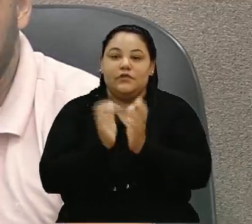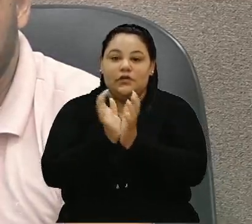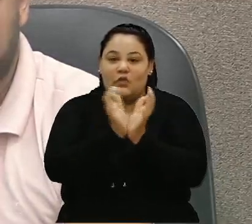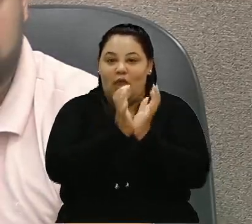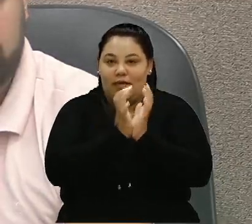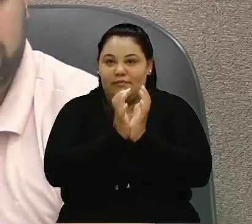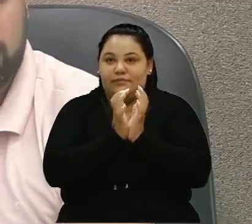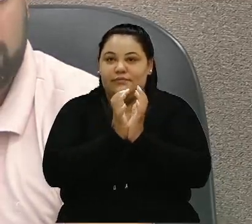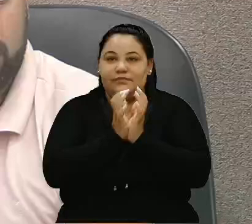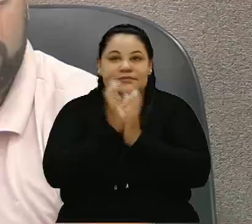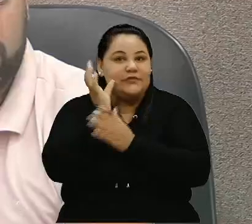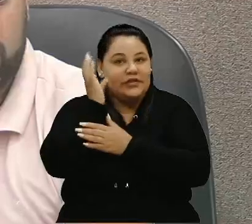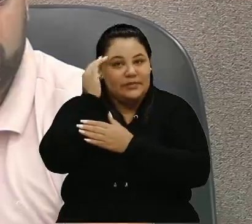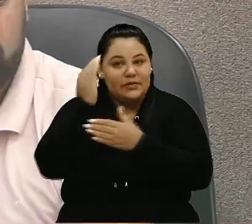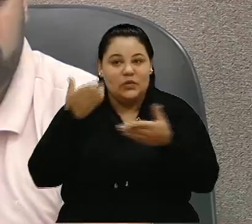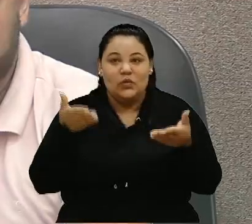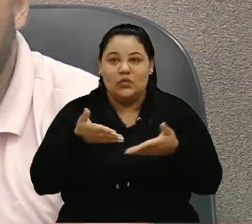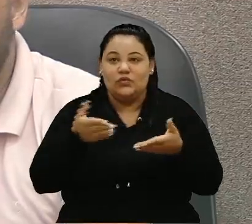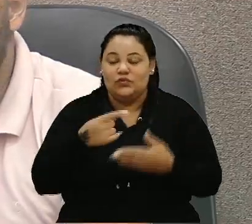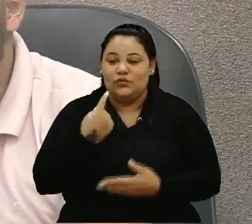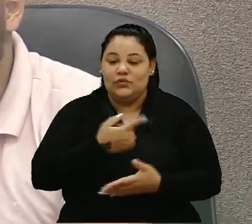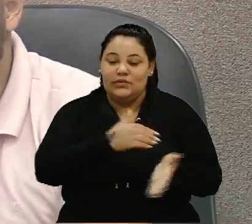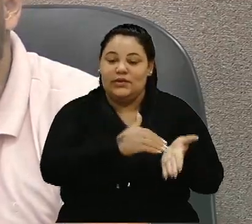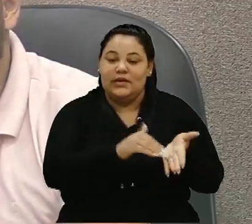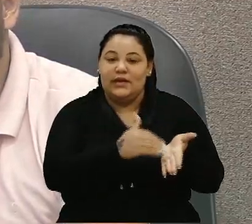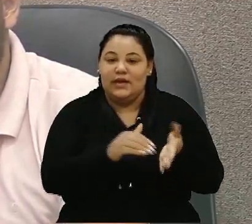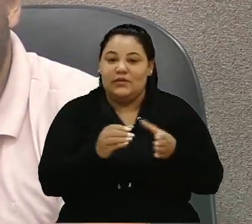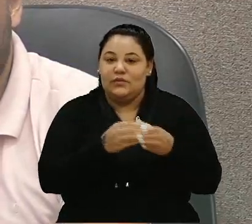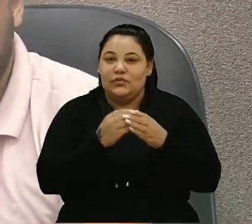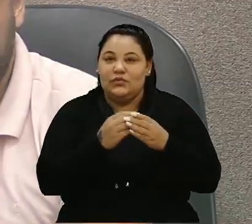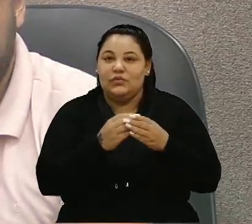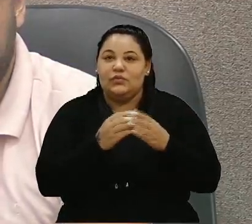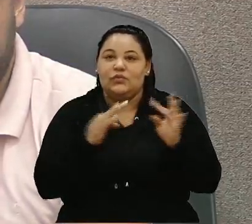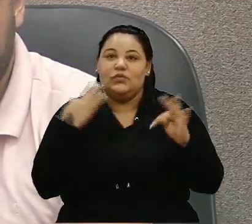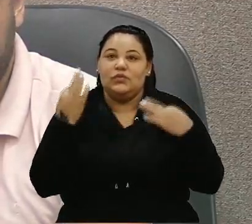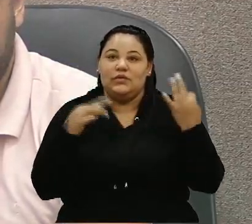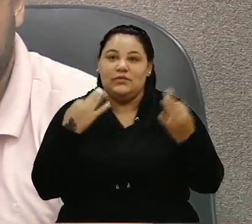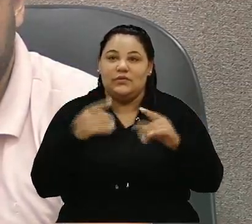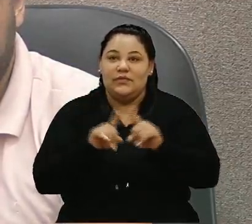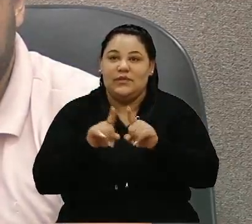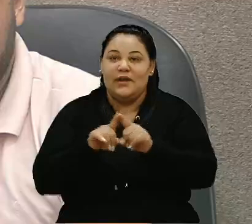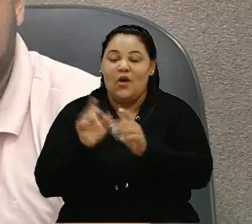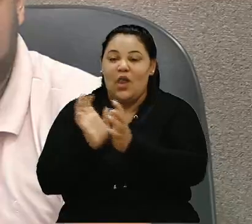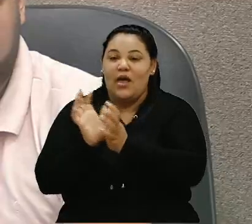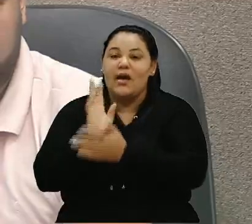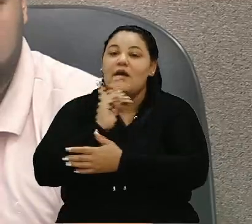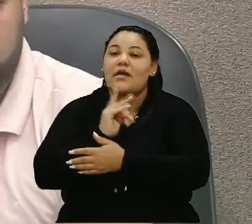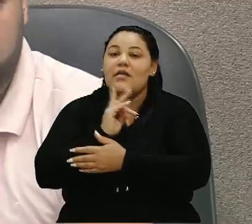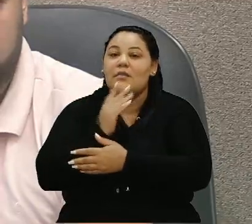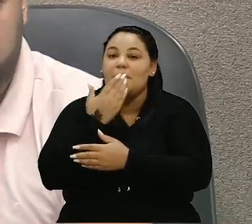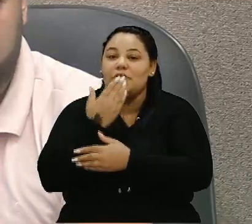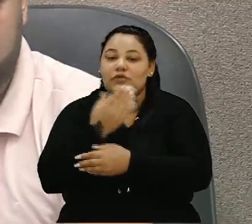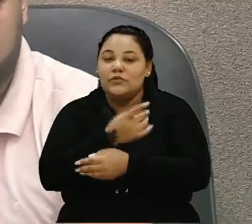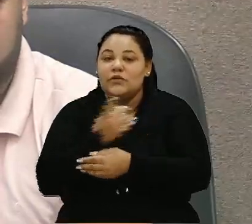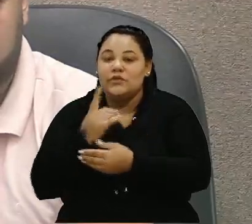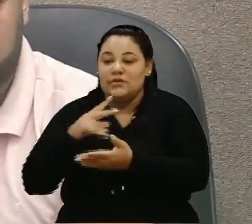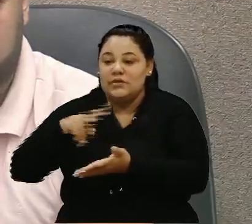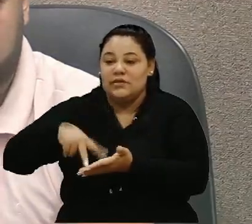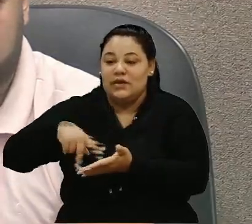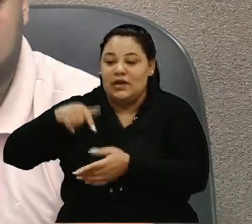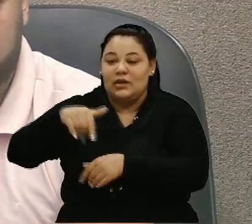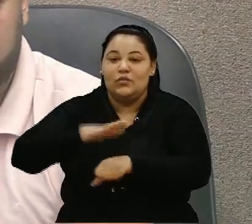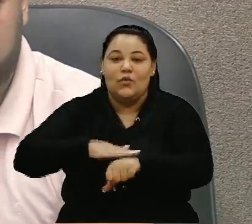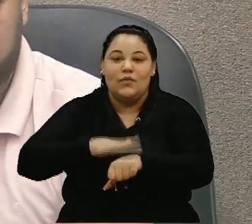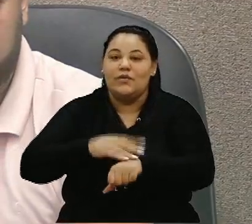Felipe, hoje nosso secretário de Turismo, e o colega Renato Oliveira pediram que a gente lesse aqui, nesse momento, eles não puderam